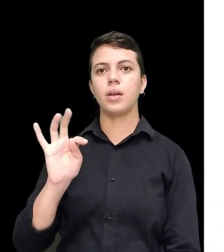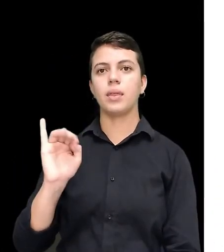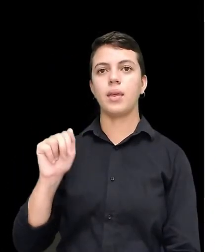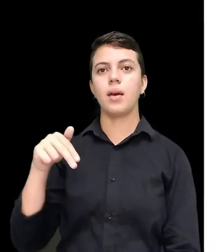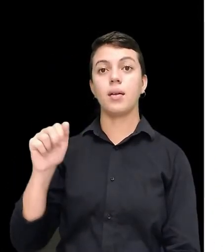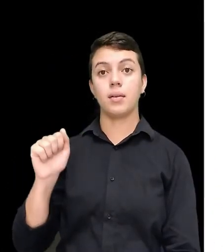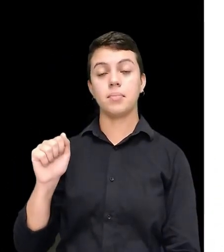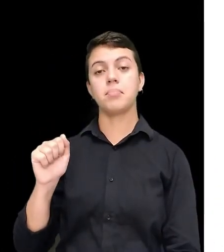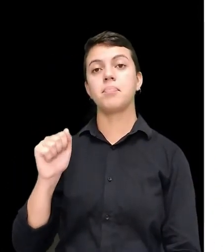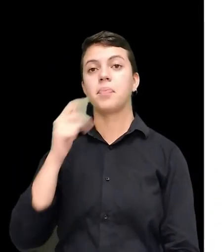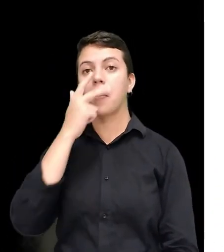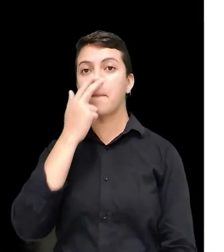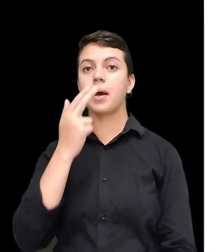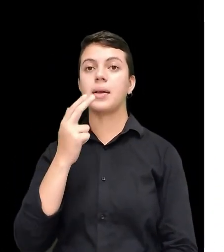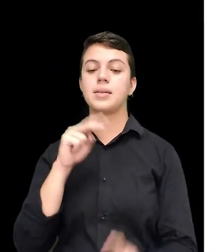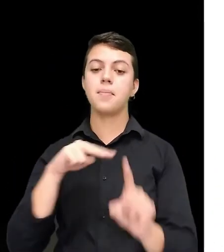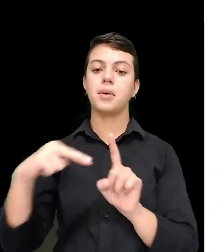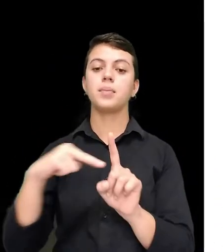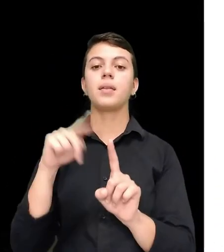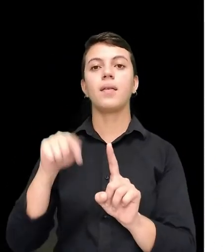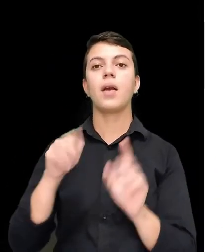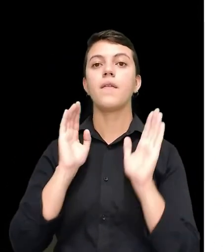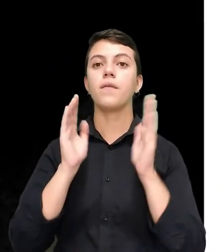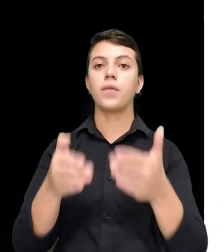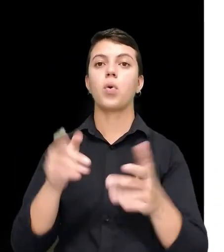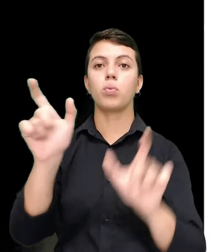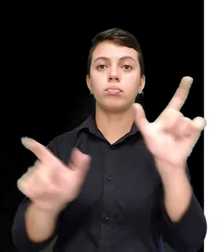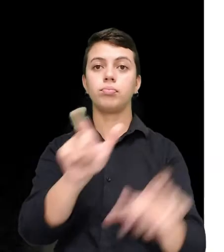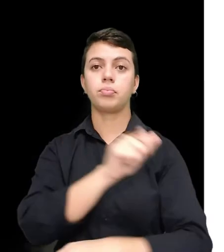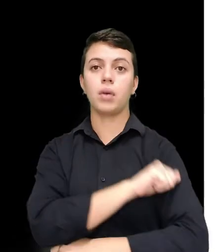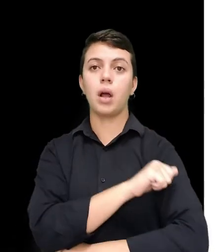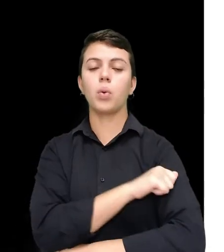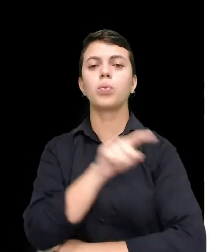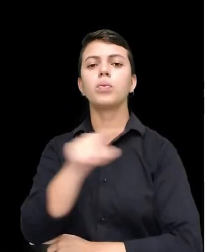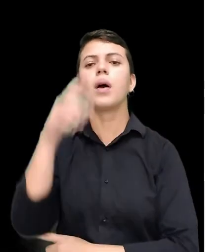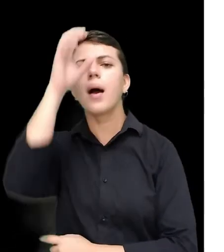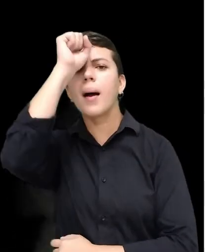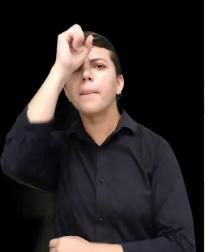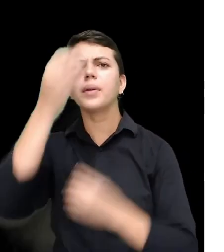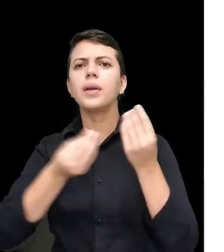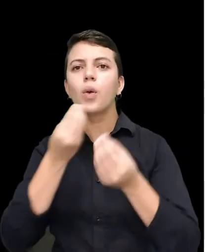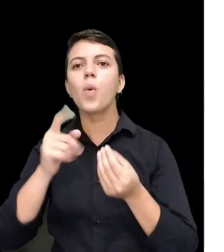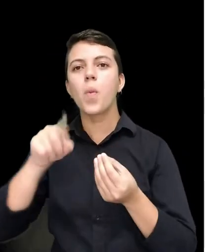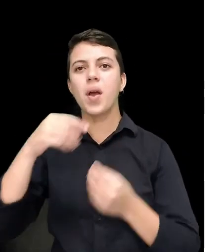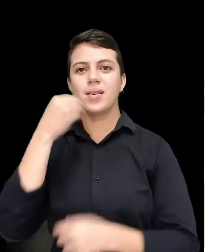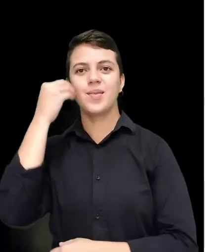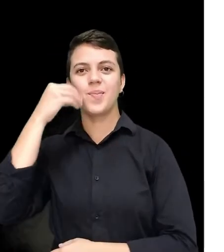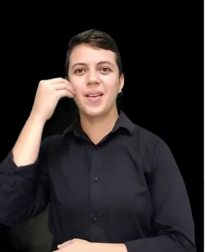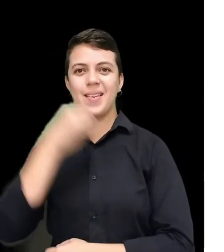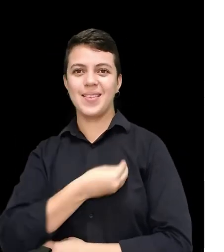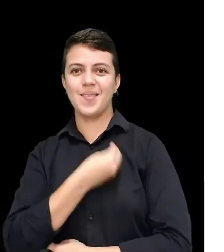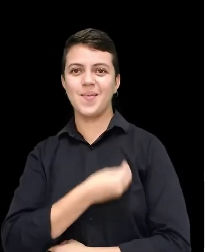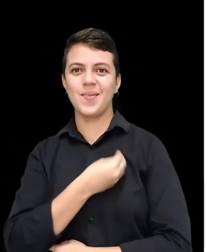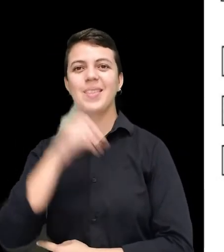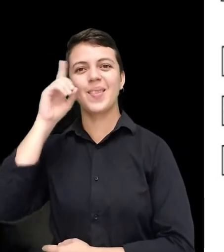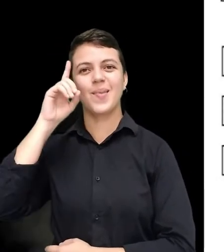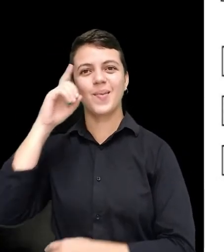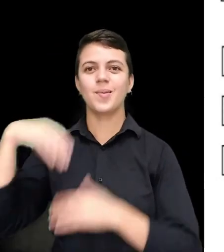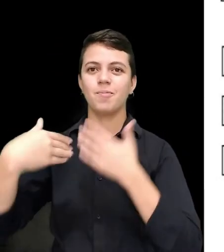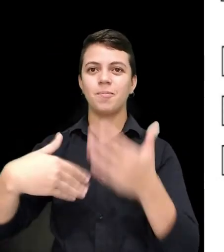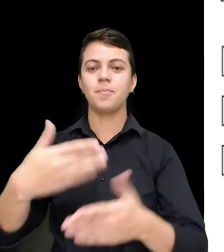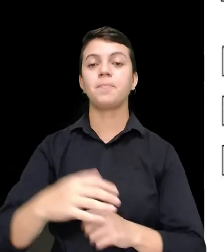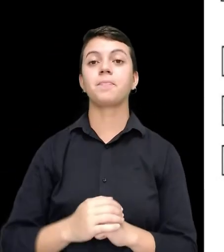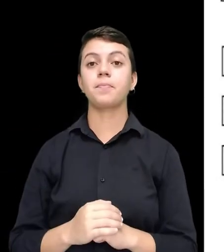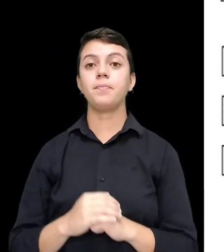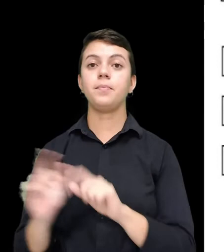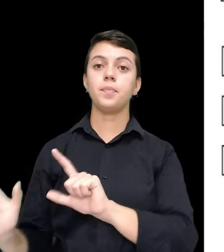mais voltado à criança e a forma como ela vai aprender a partir dessas experiências.